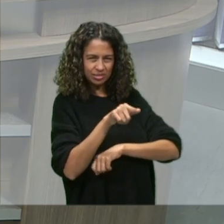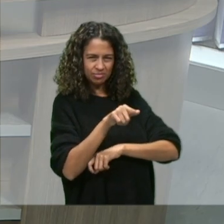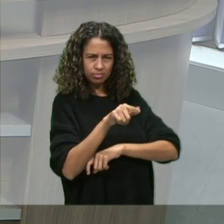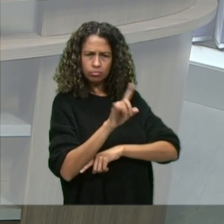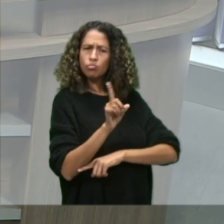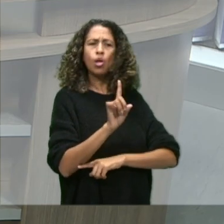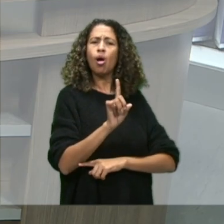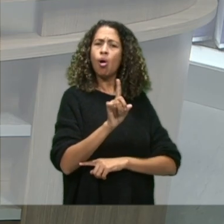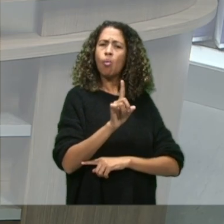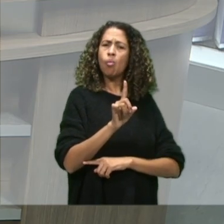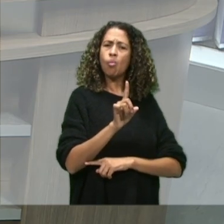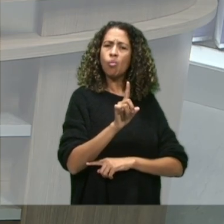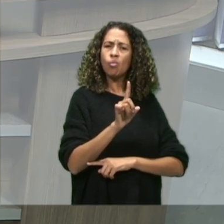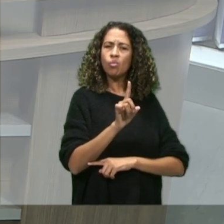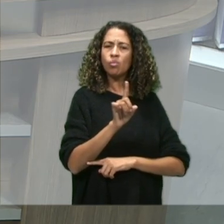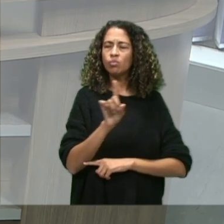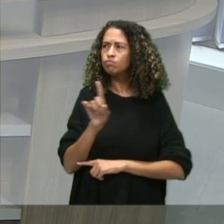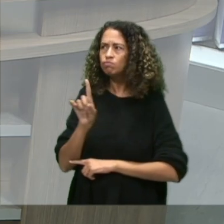Não?